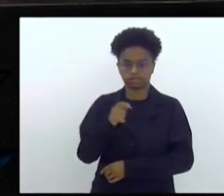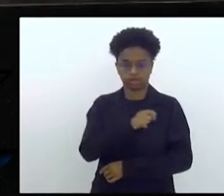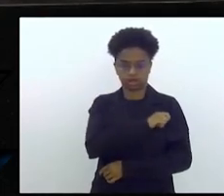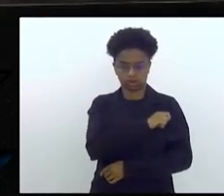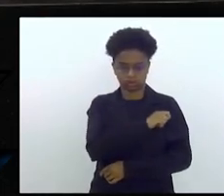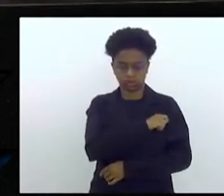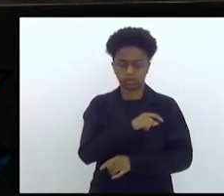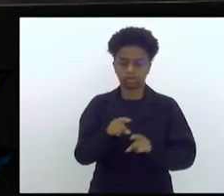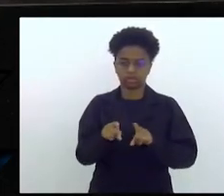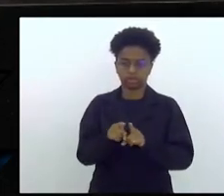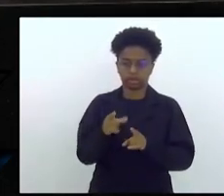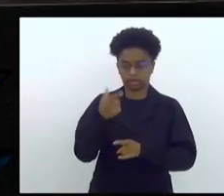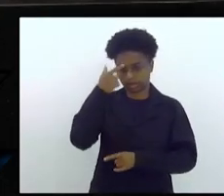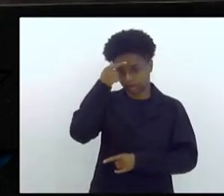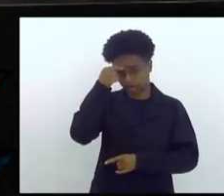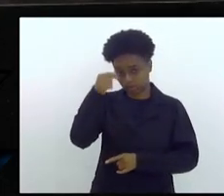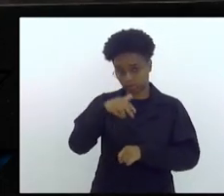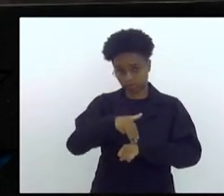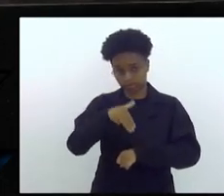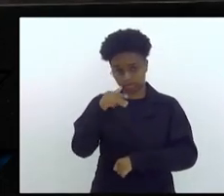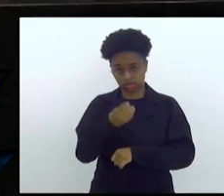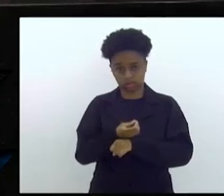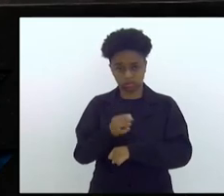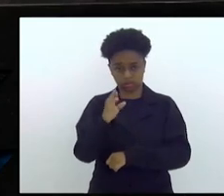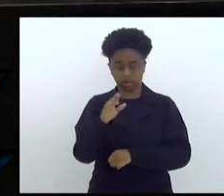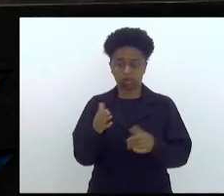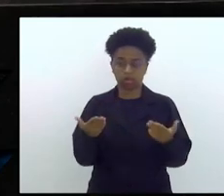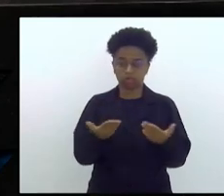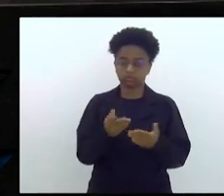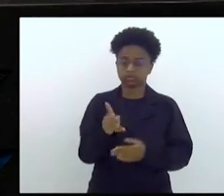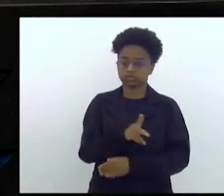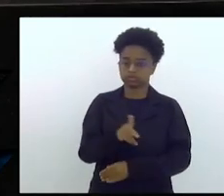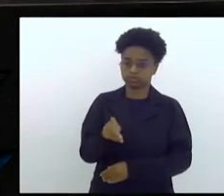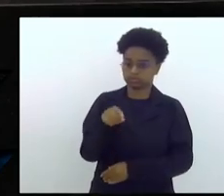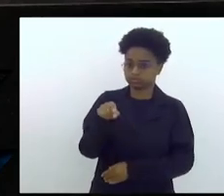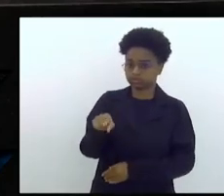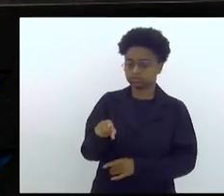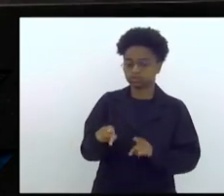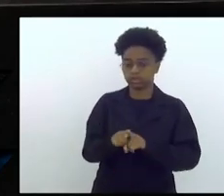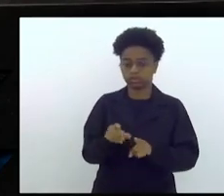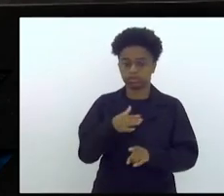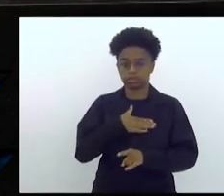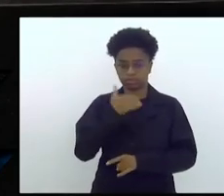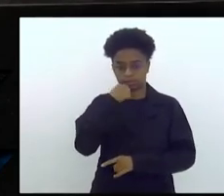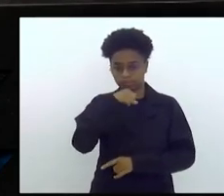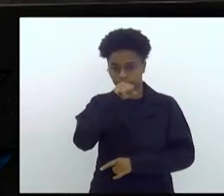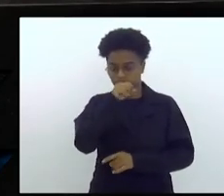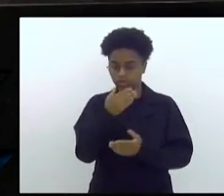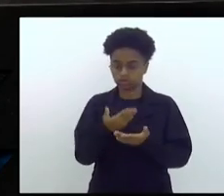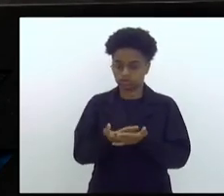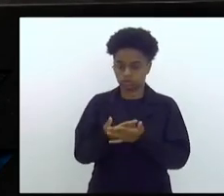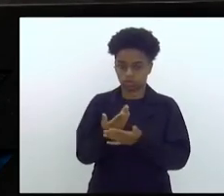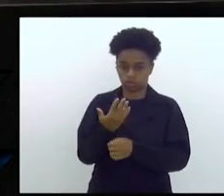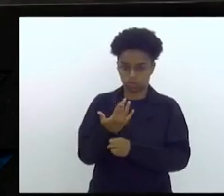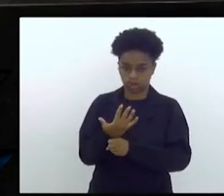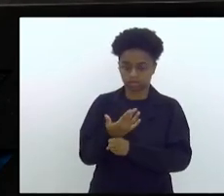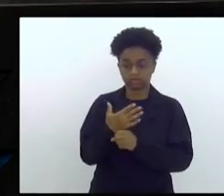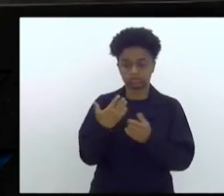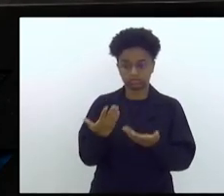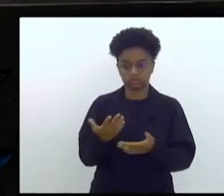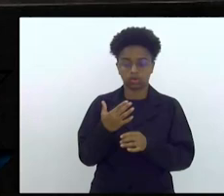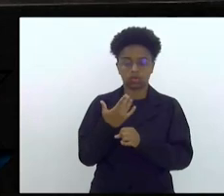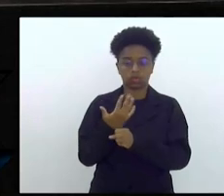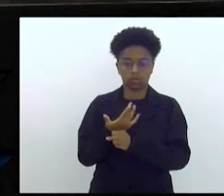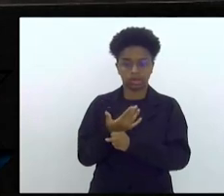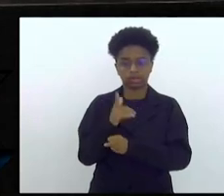de graduação de Mestrado de doutorado e hoje a professora da UERJ mas também a minha mãe que também estudou na UERJ Ou seja a UERJ